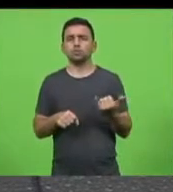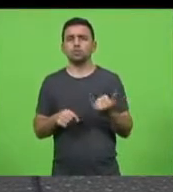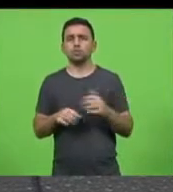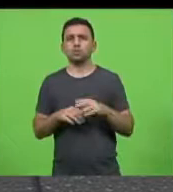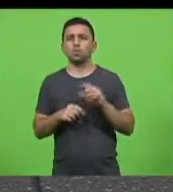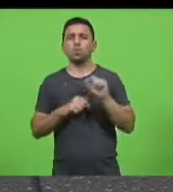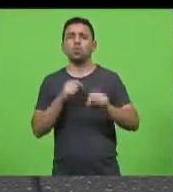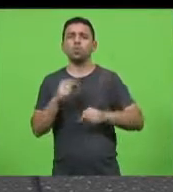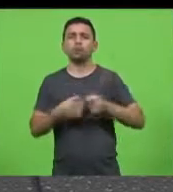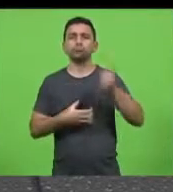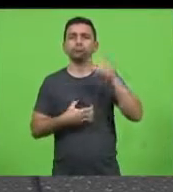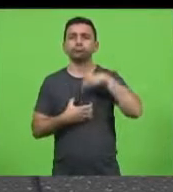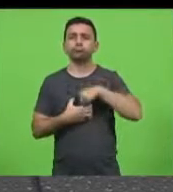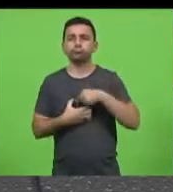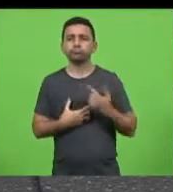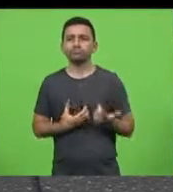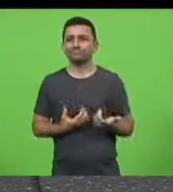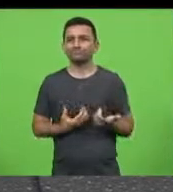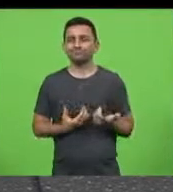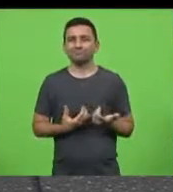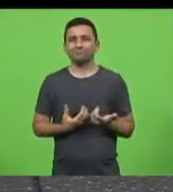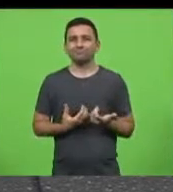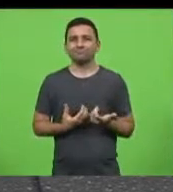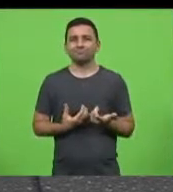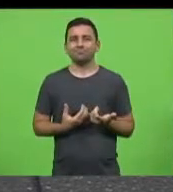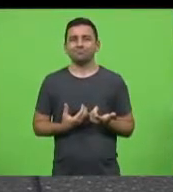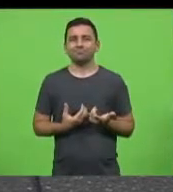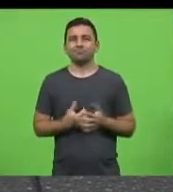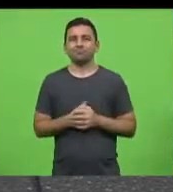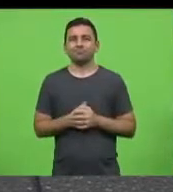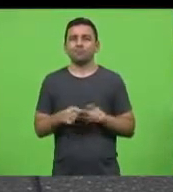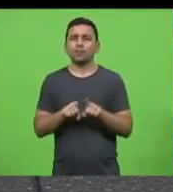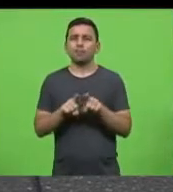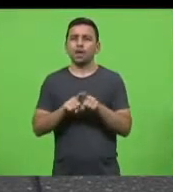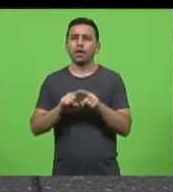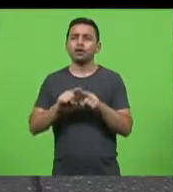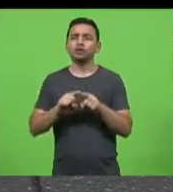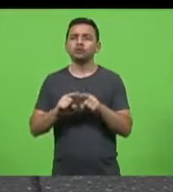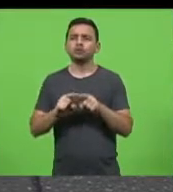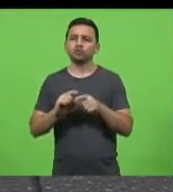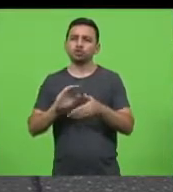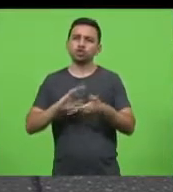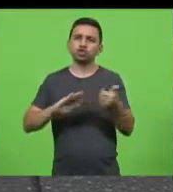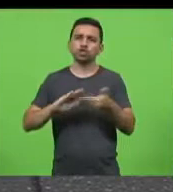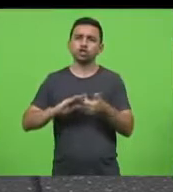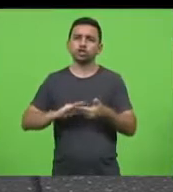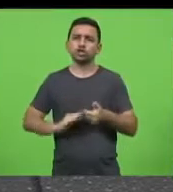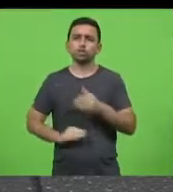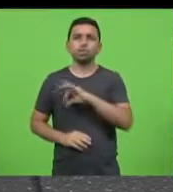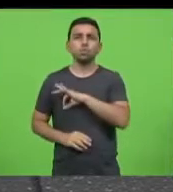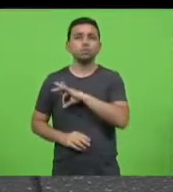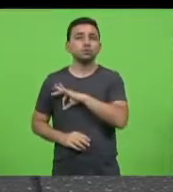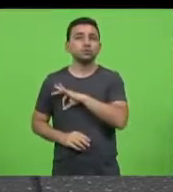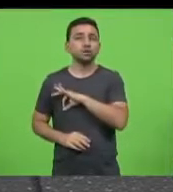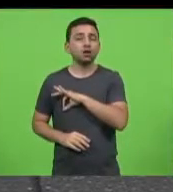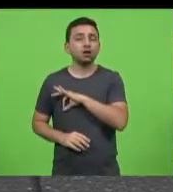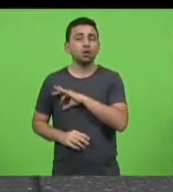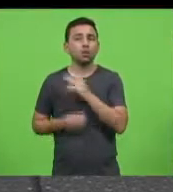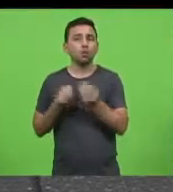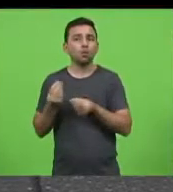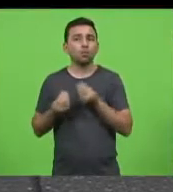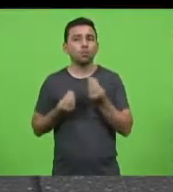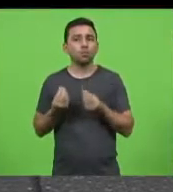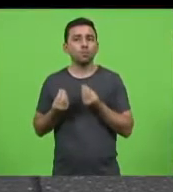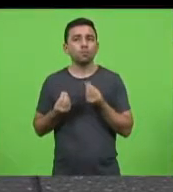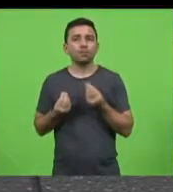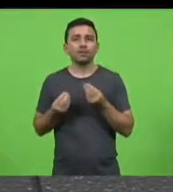subjetivos, também em relação à remoção dos policiais. Por